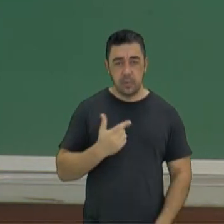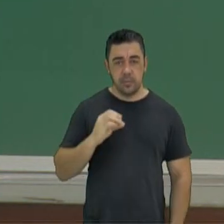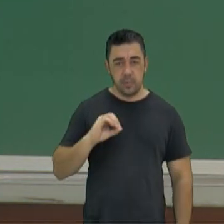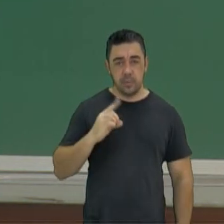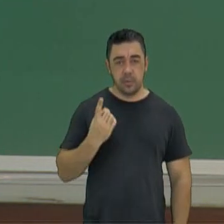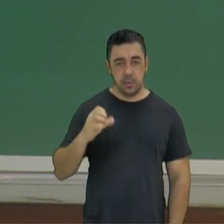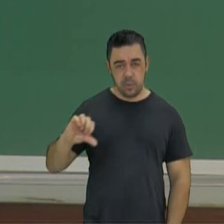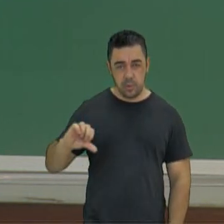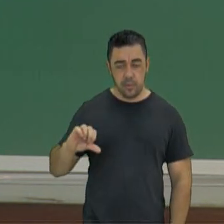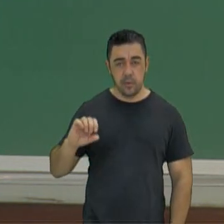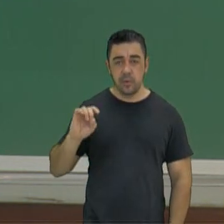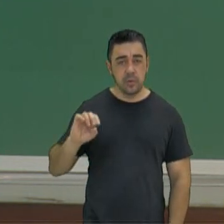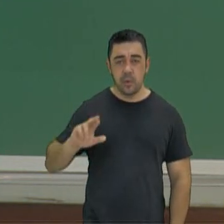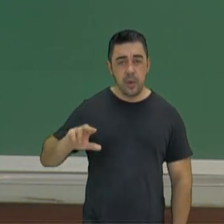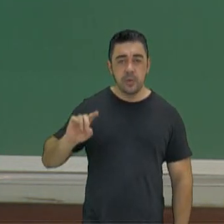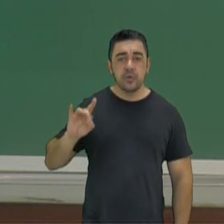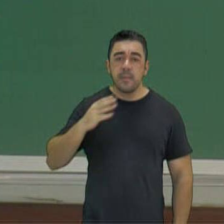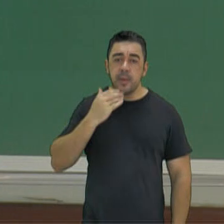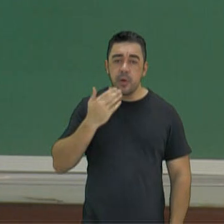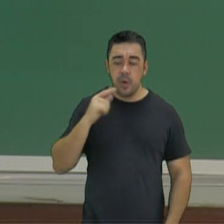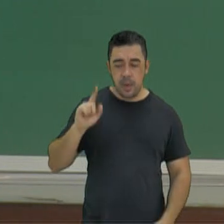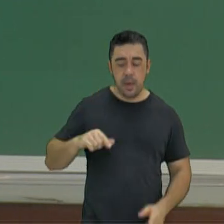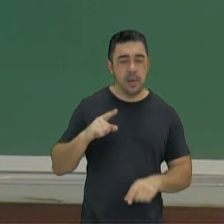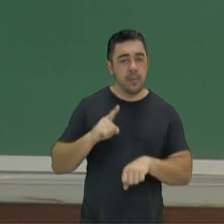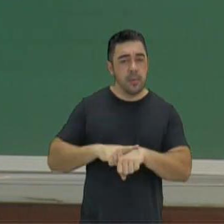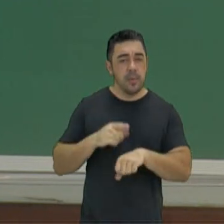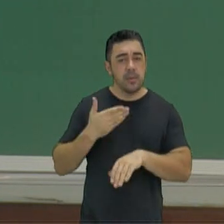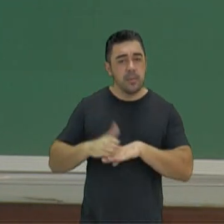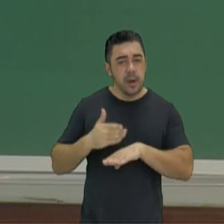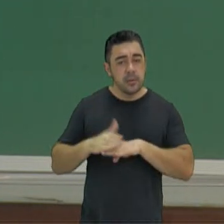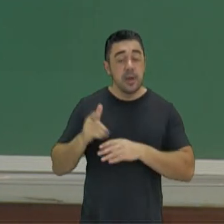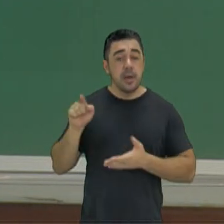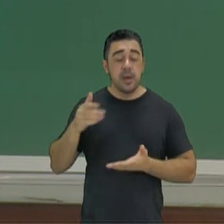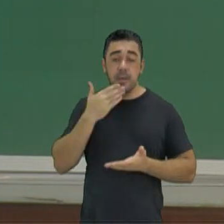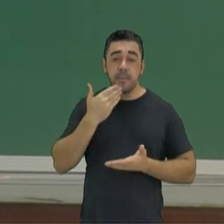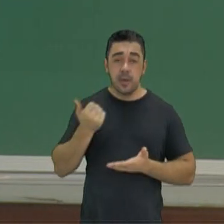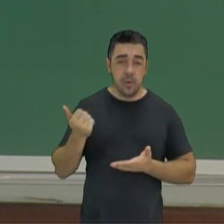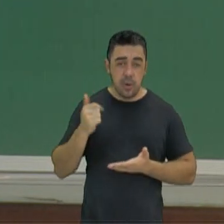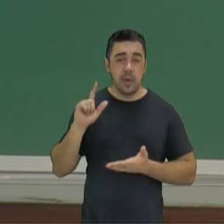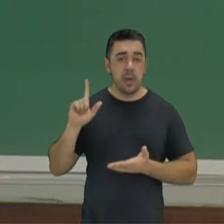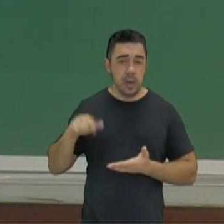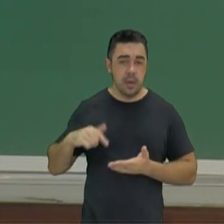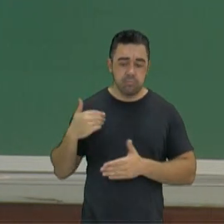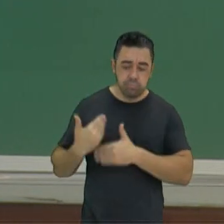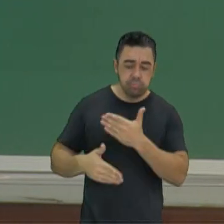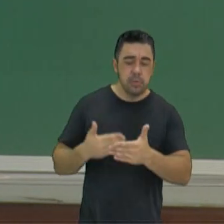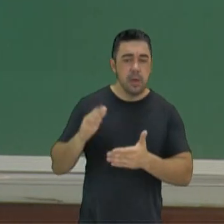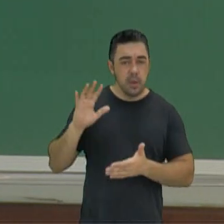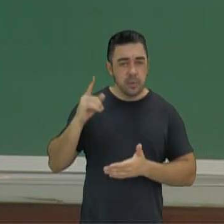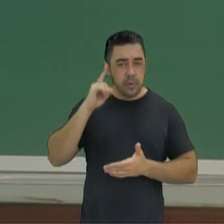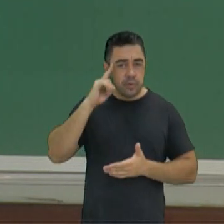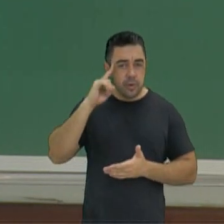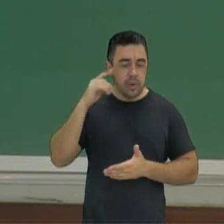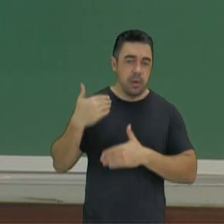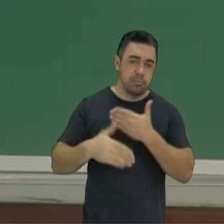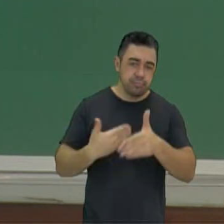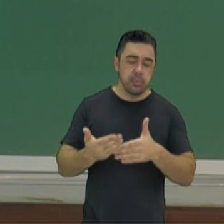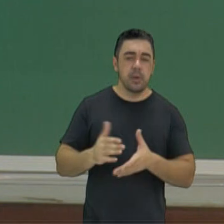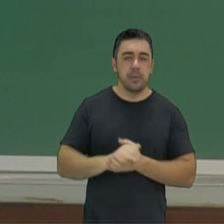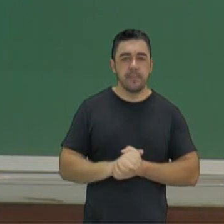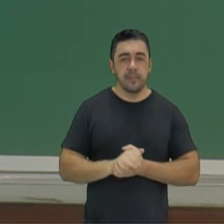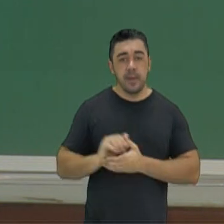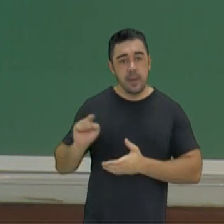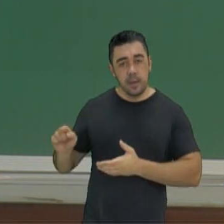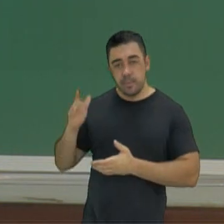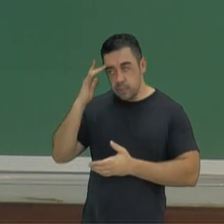não vai se dar somente durante a prática do exercício físico. Essa melhoria vai acontecer no dia a dia. Então, quando a pessoa